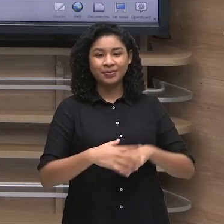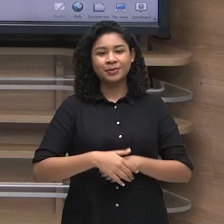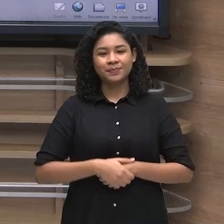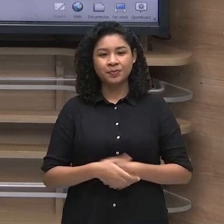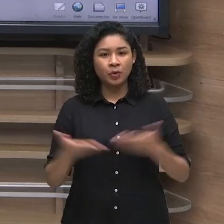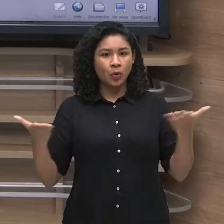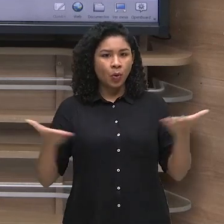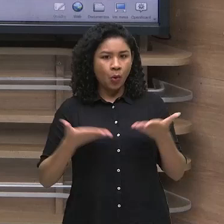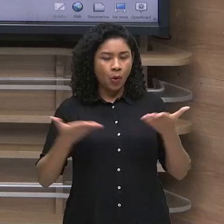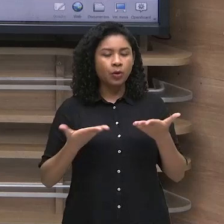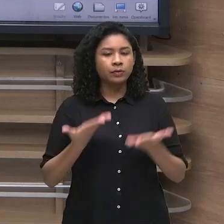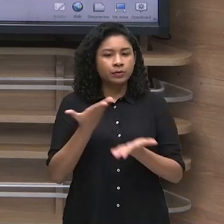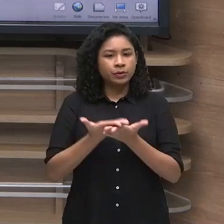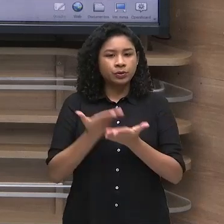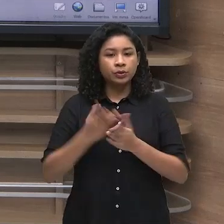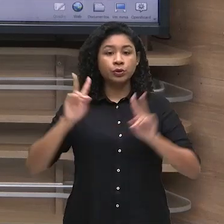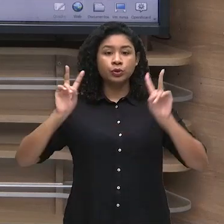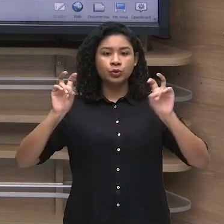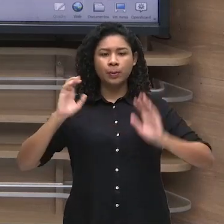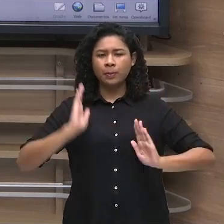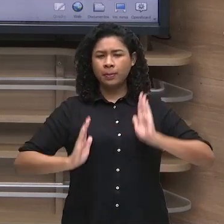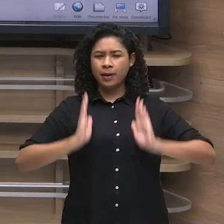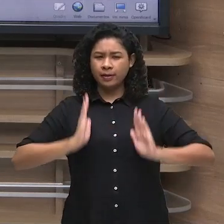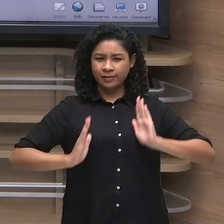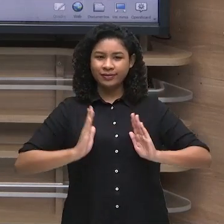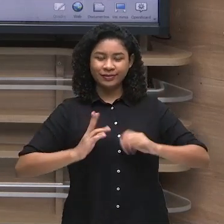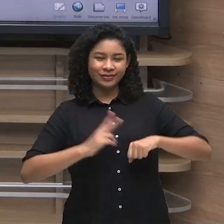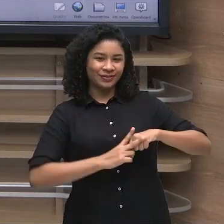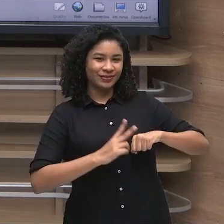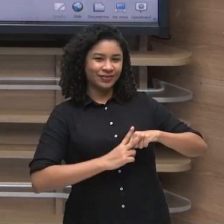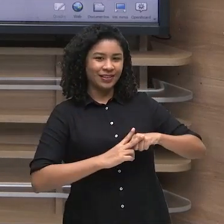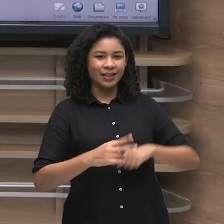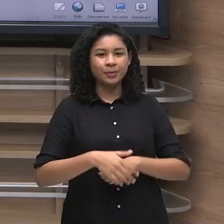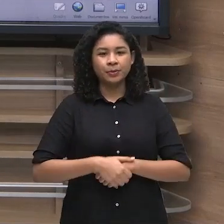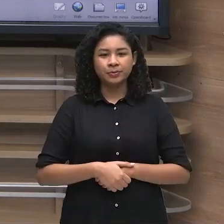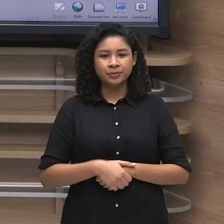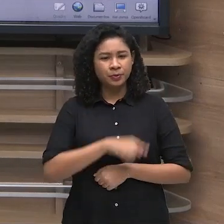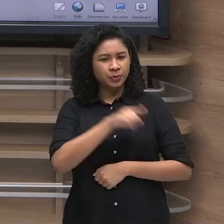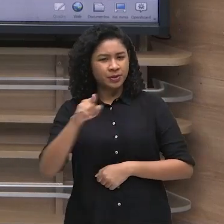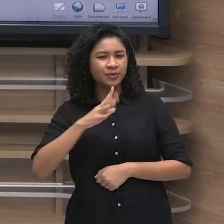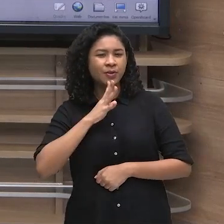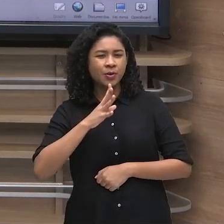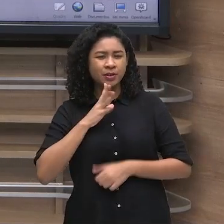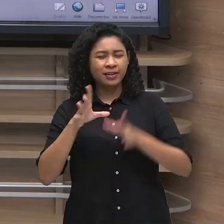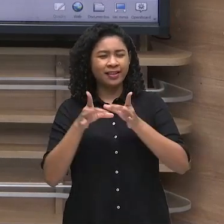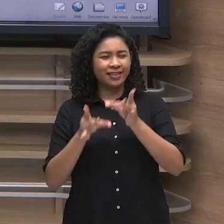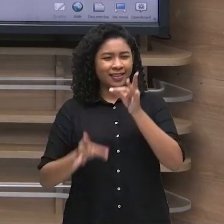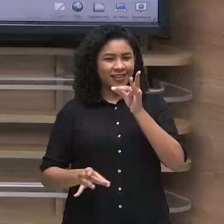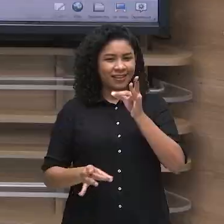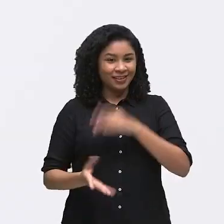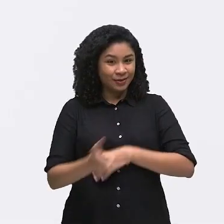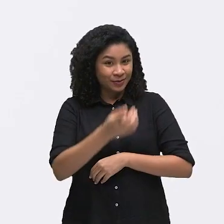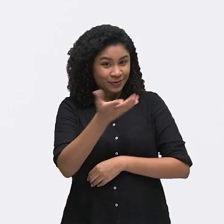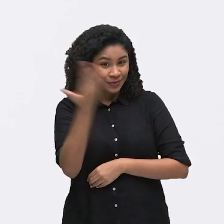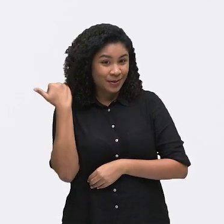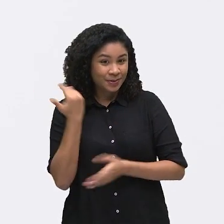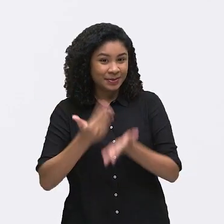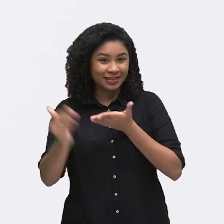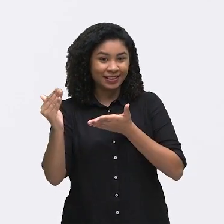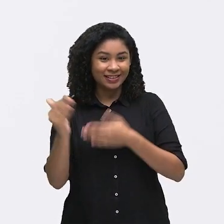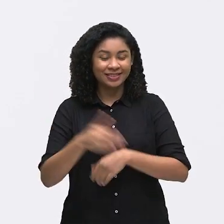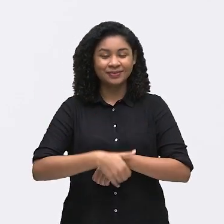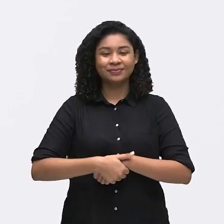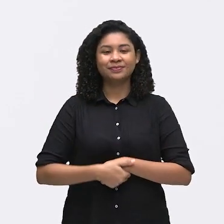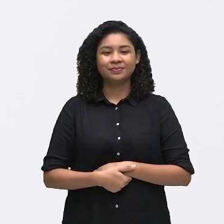tempos verbais, certo? Você vai conhecer um por um deles. Então, gente, preparados? Vamos lá?